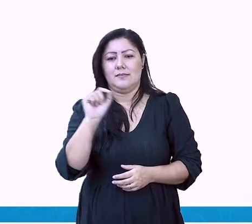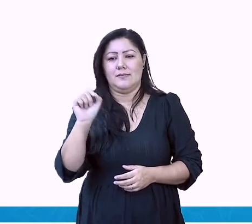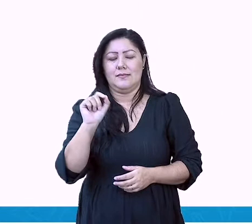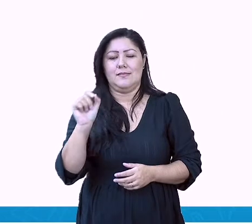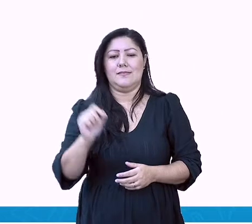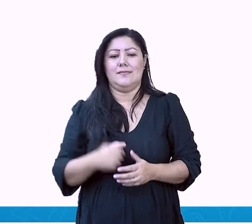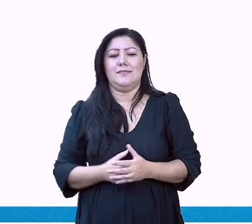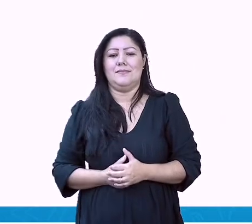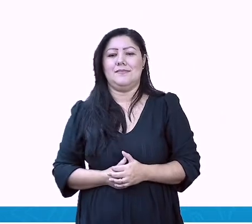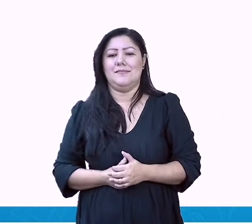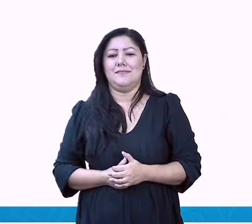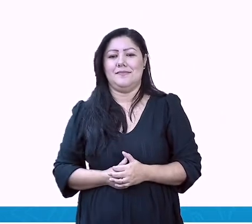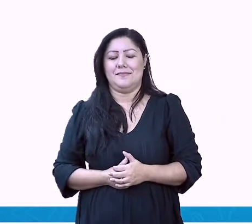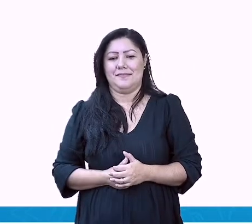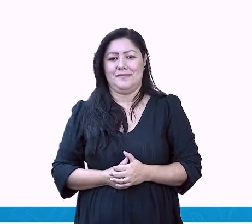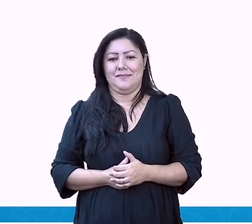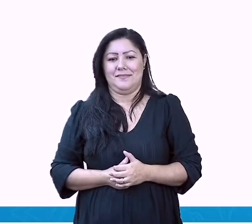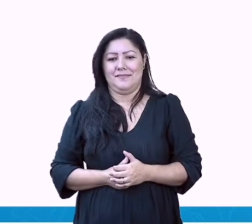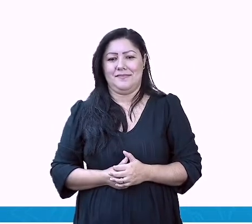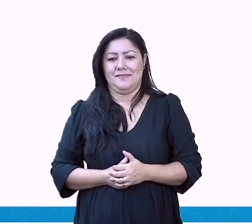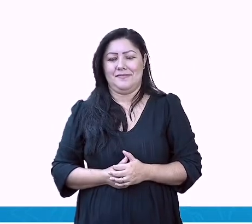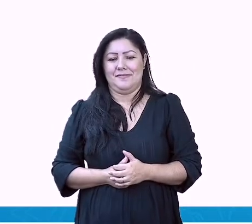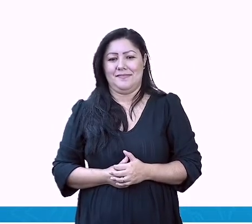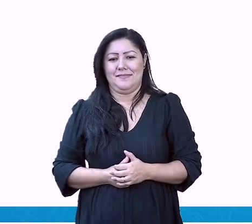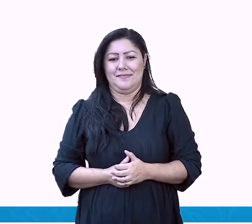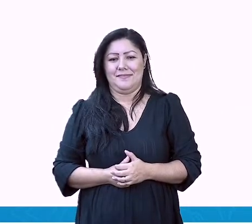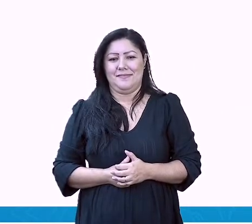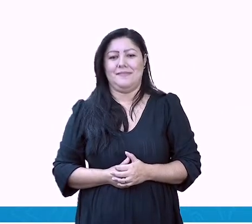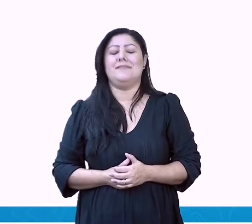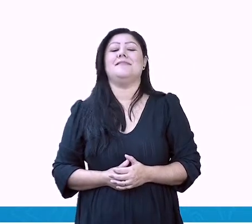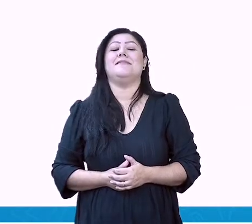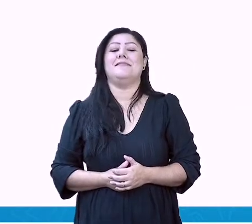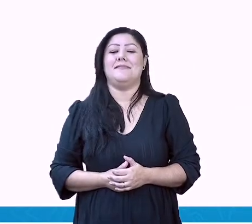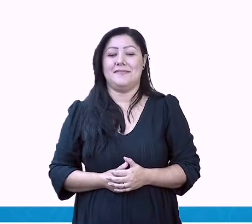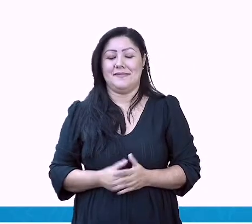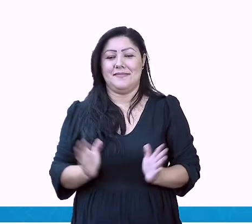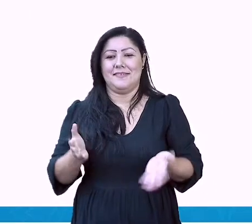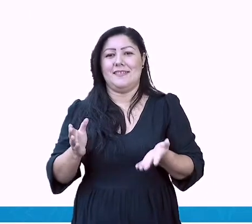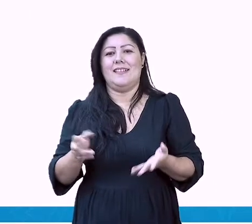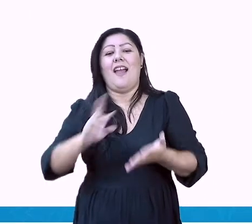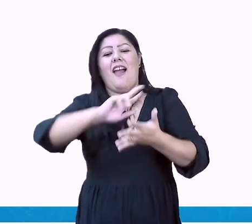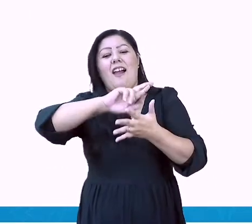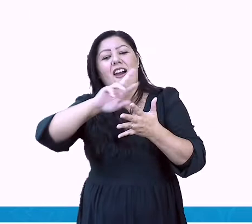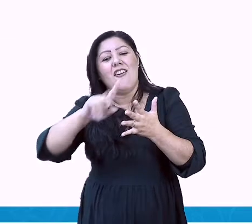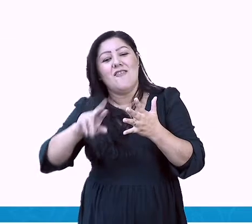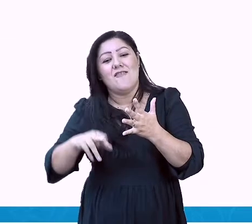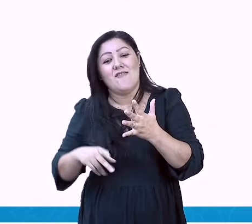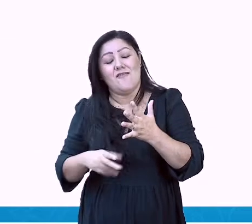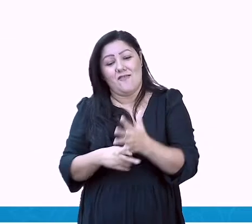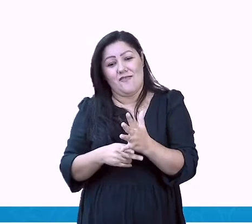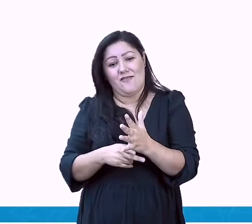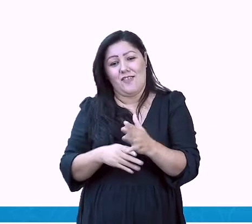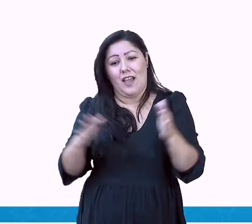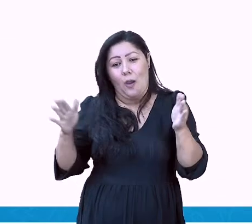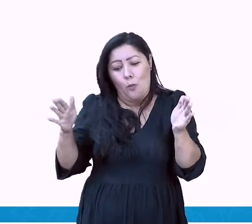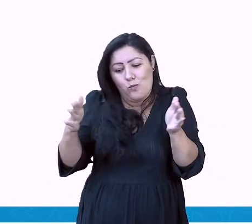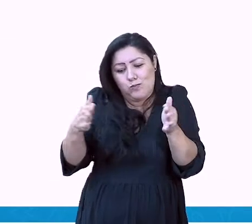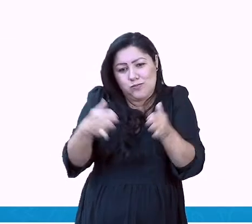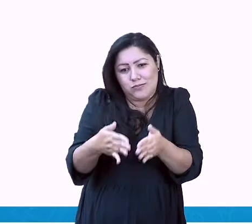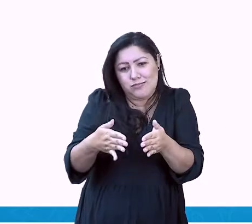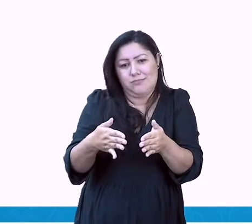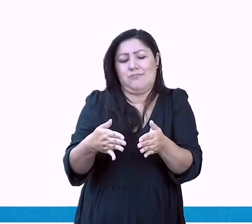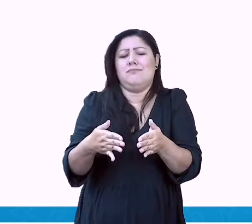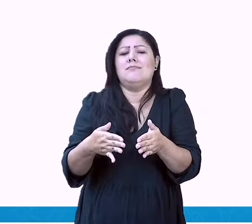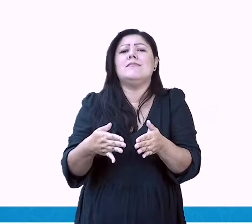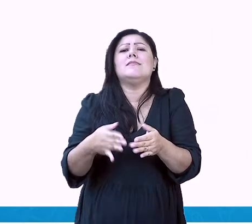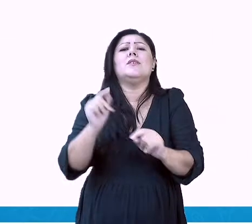Opa, não está saindo essa cor aqui, não? Olha só, variedade restrita, mas essa